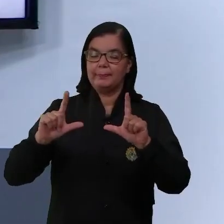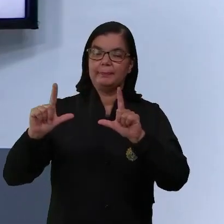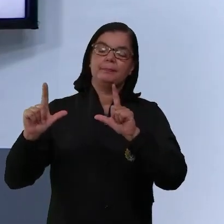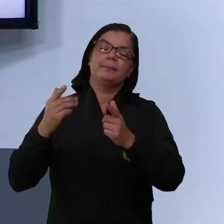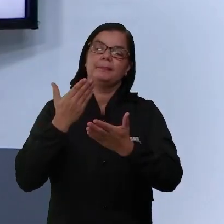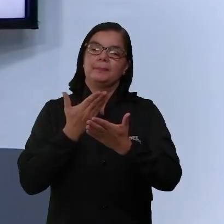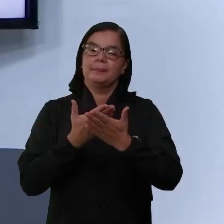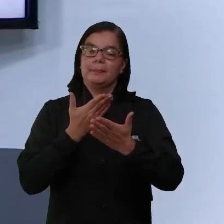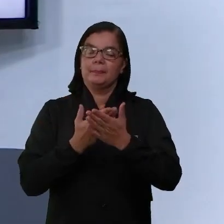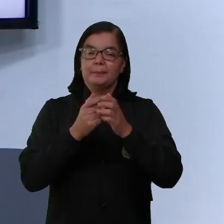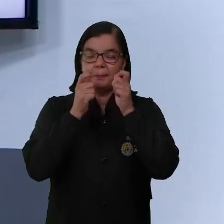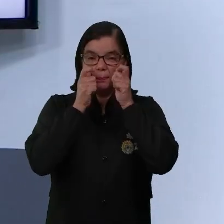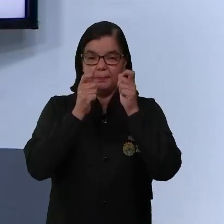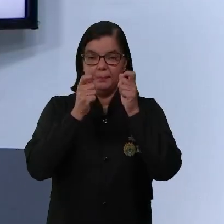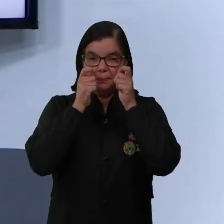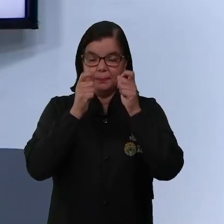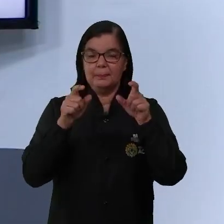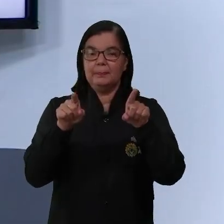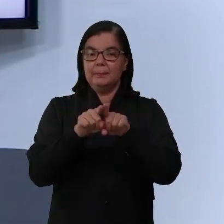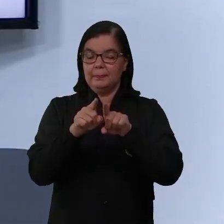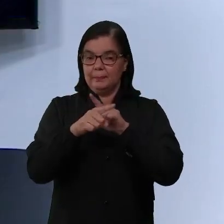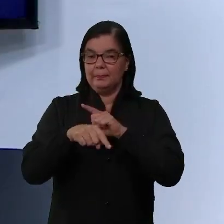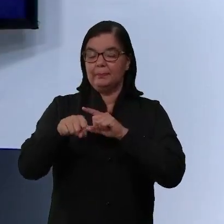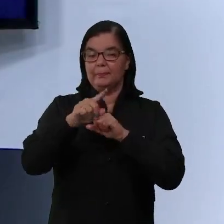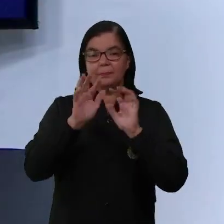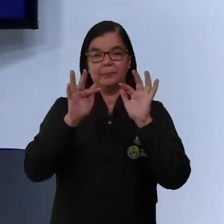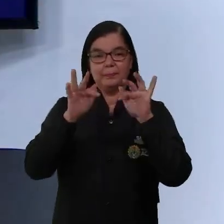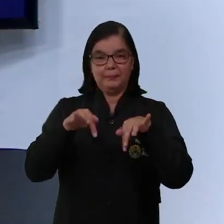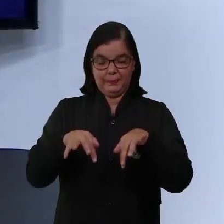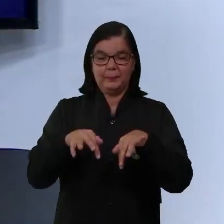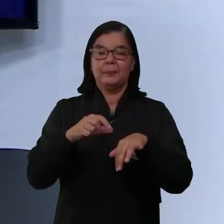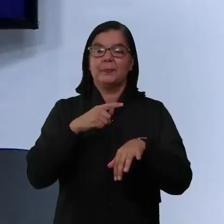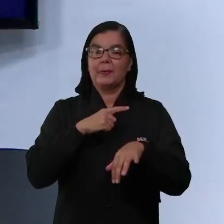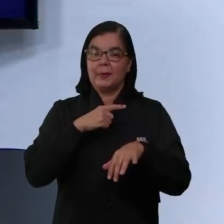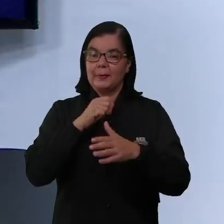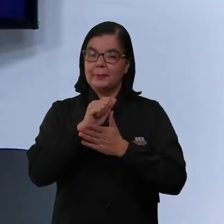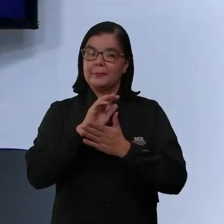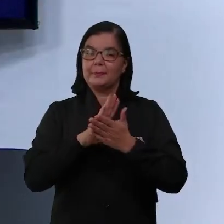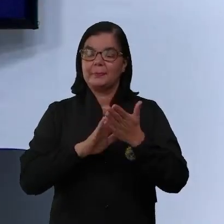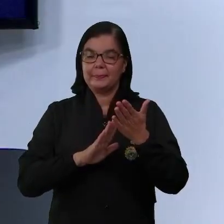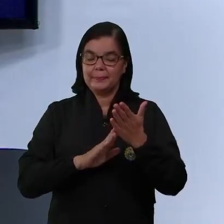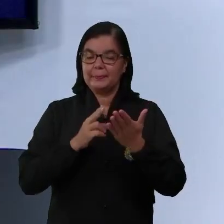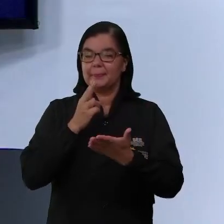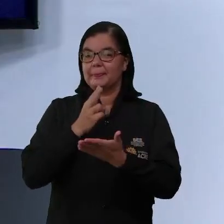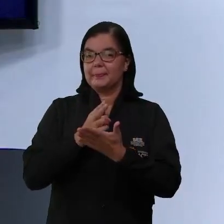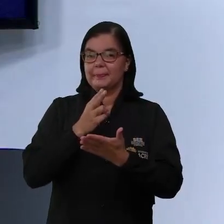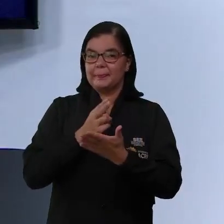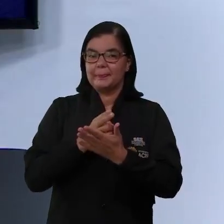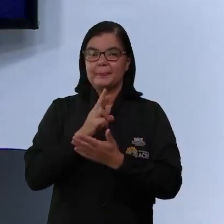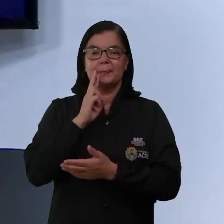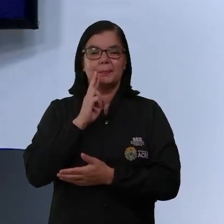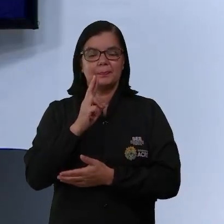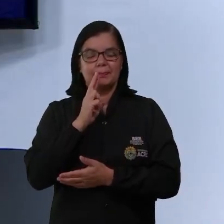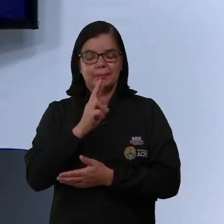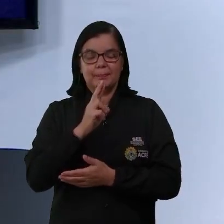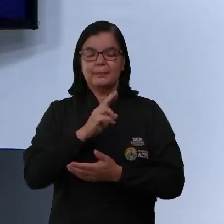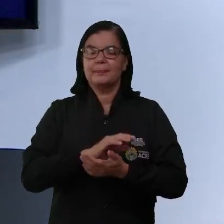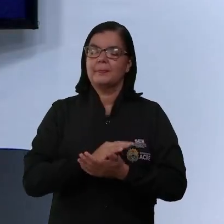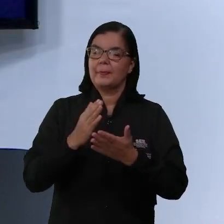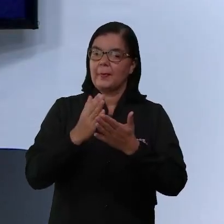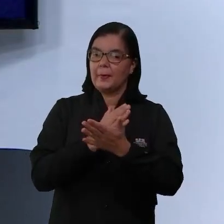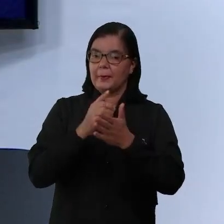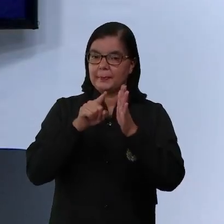nossa aula, preste bastante atenção, porque no final a gente vai ter uma tarefinha, como sempre, para poder você responder